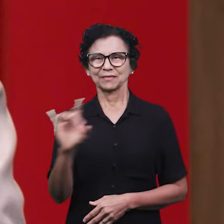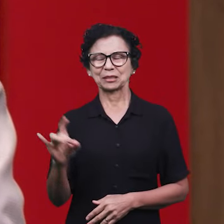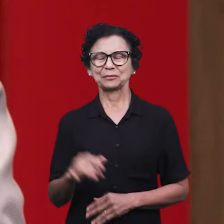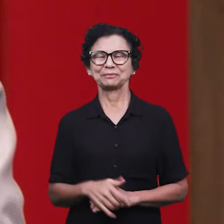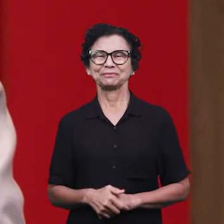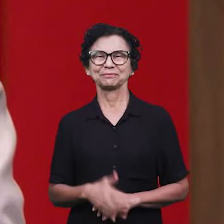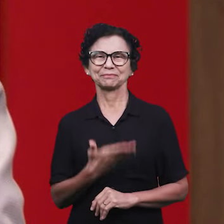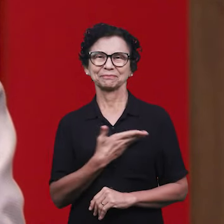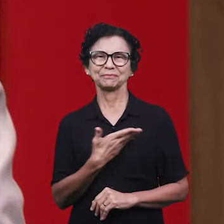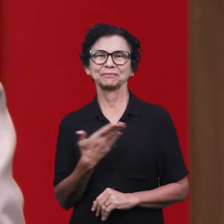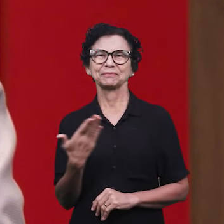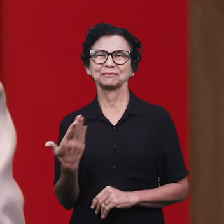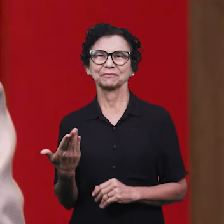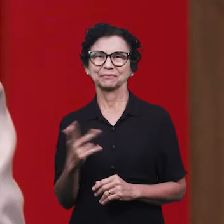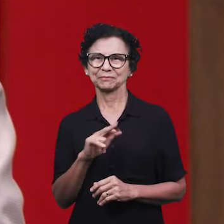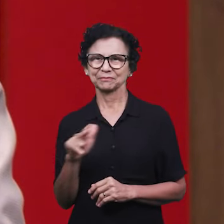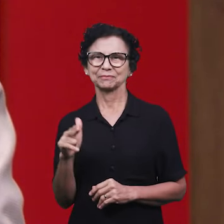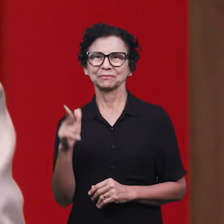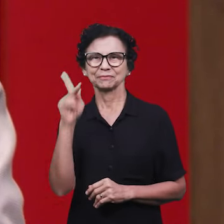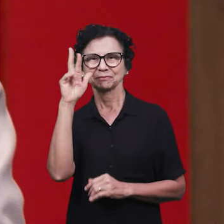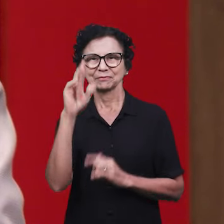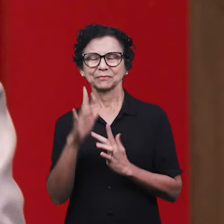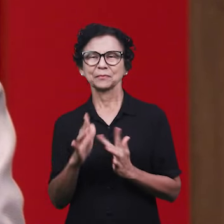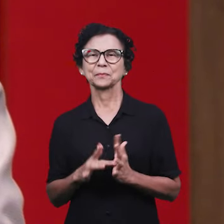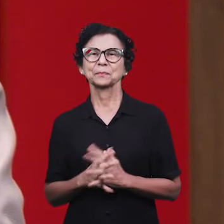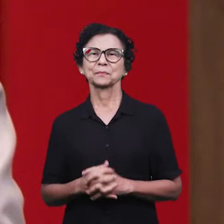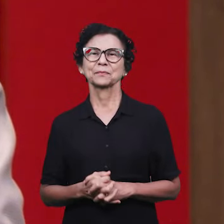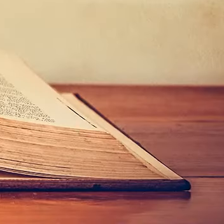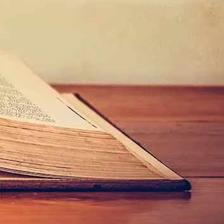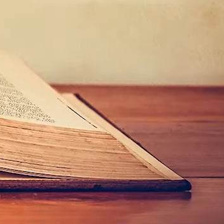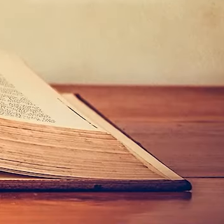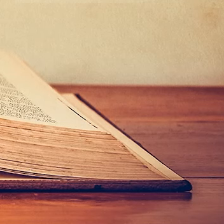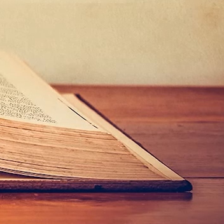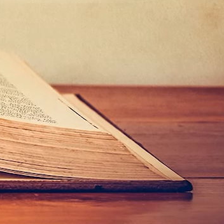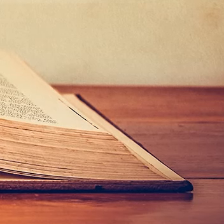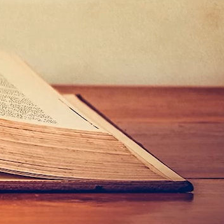a participação de cada um dos nossos irmãos e amigos. Com a paz do Senhor.